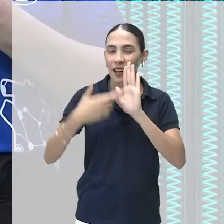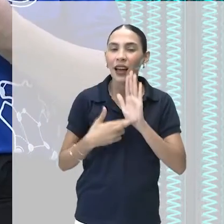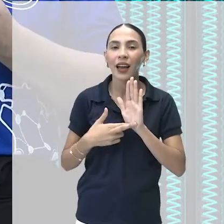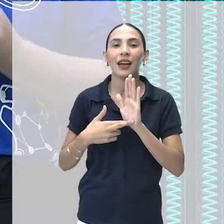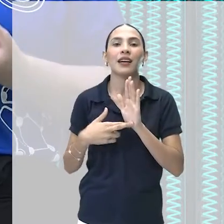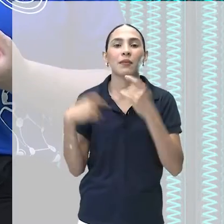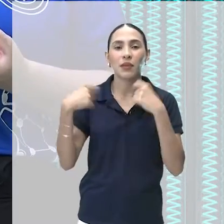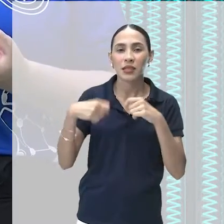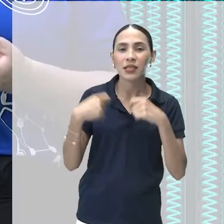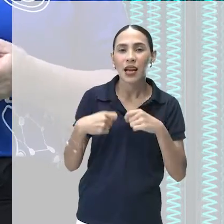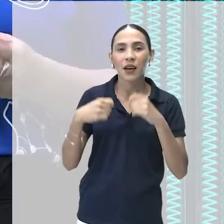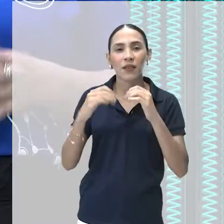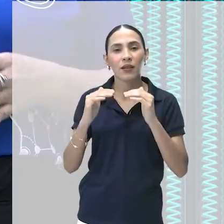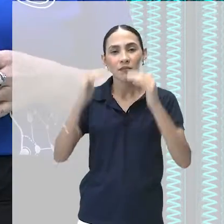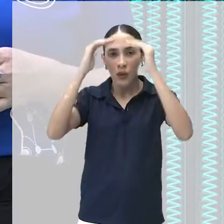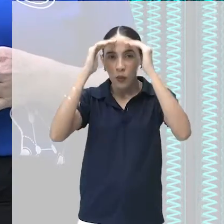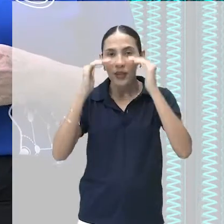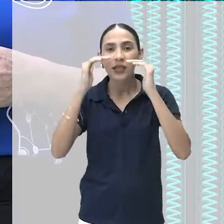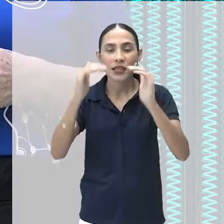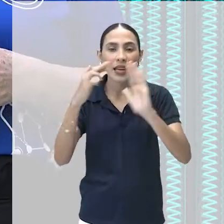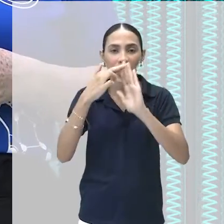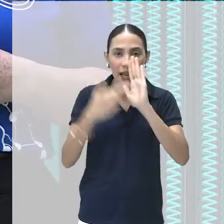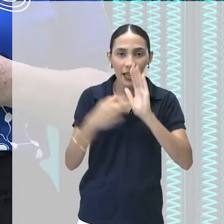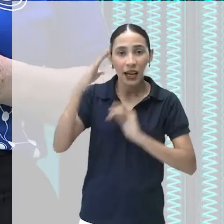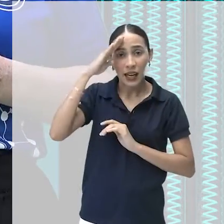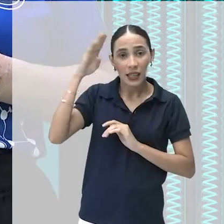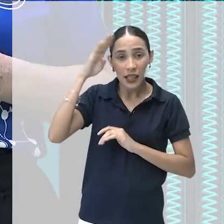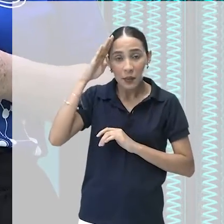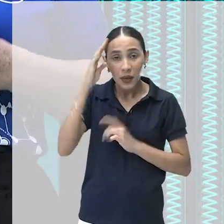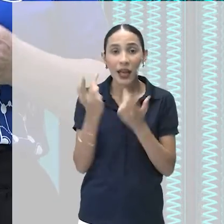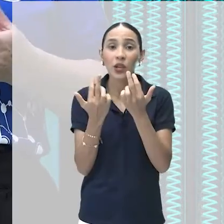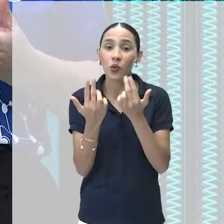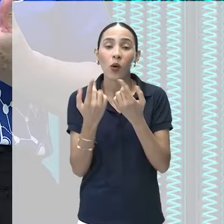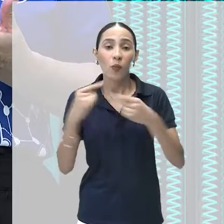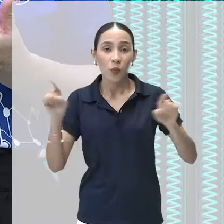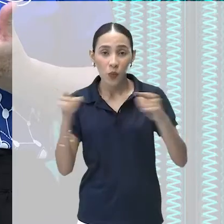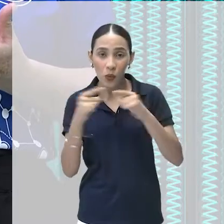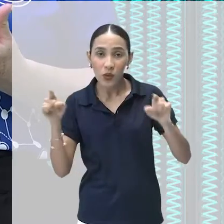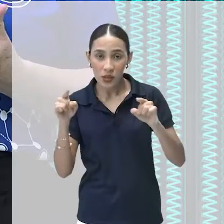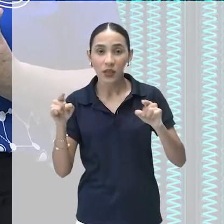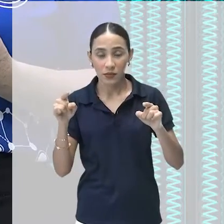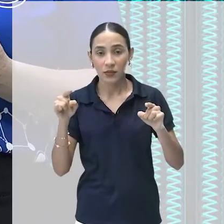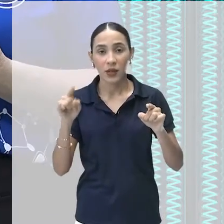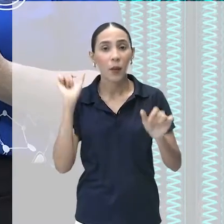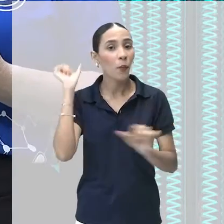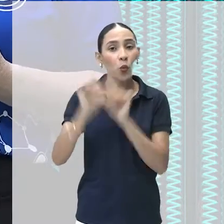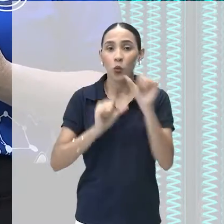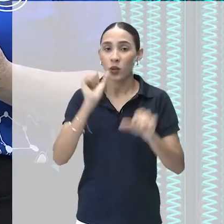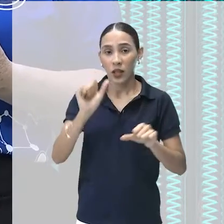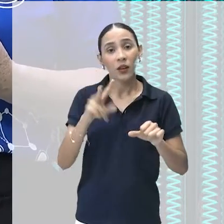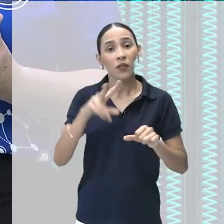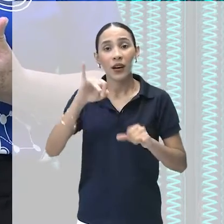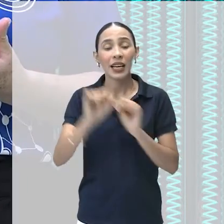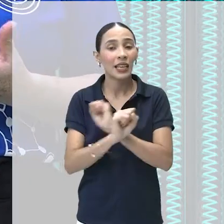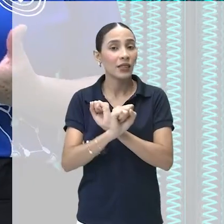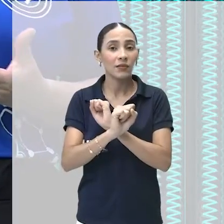a questão acadêmica? Na música também vai acontecer isso. Eles vão quebrar as